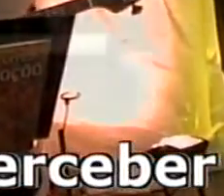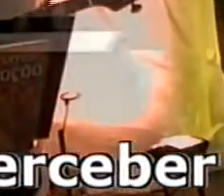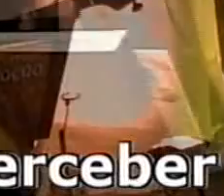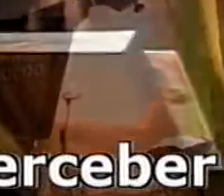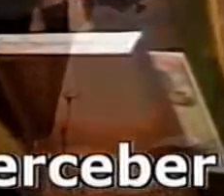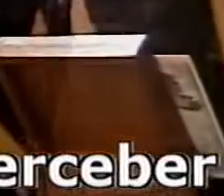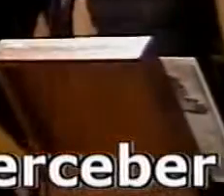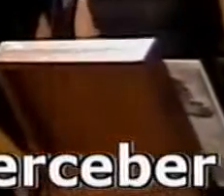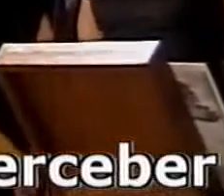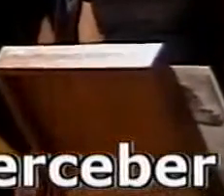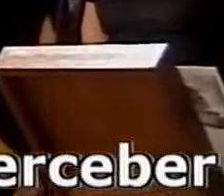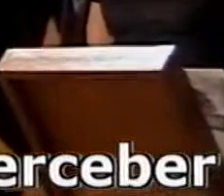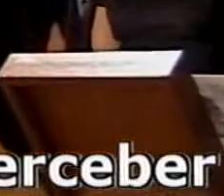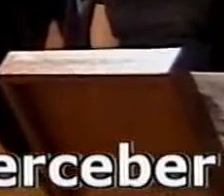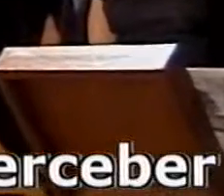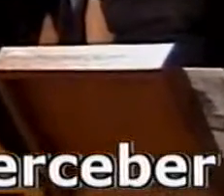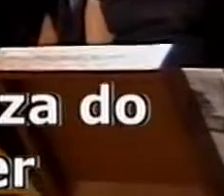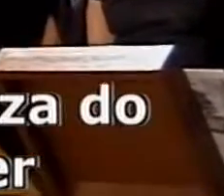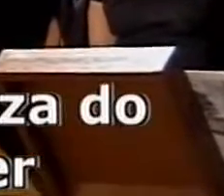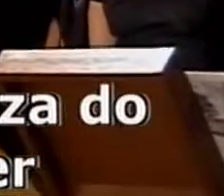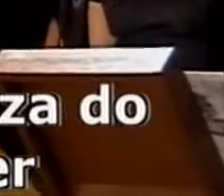assim perceber